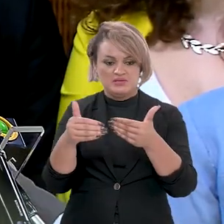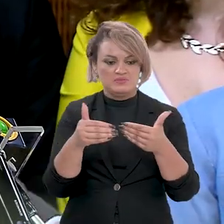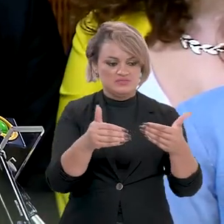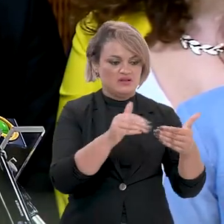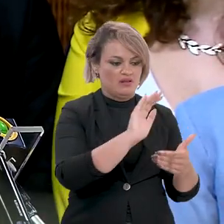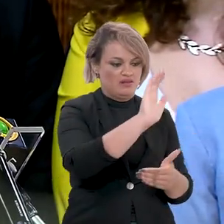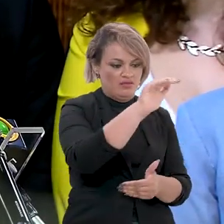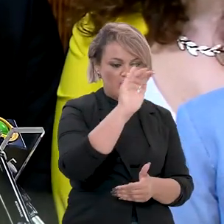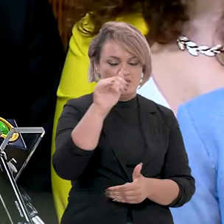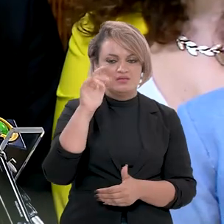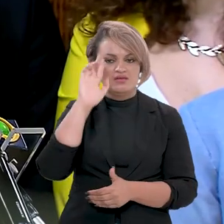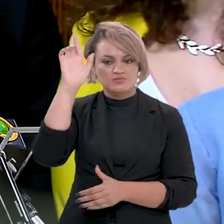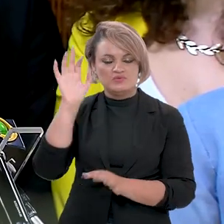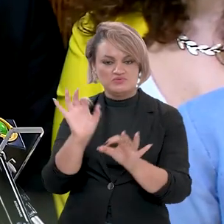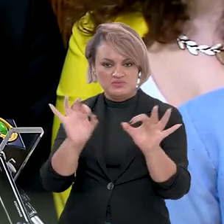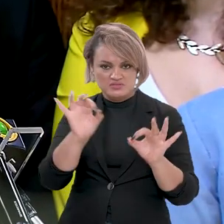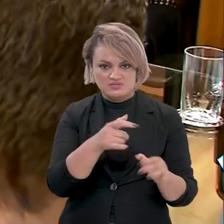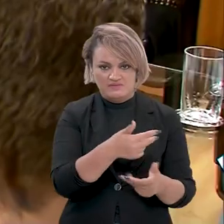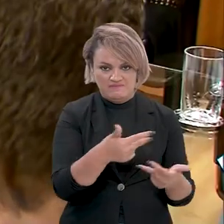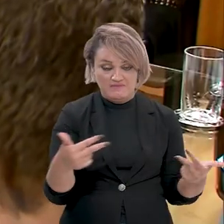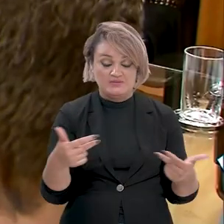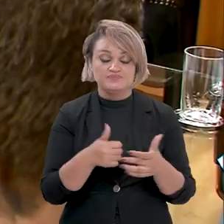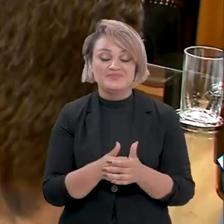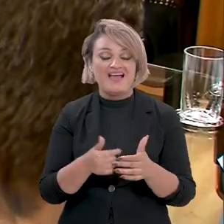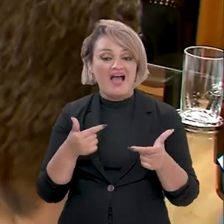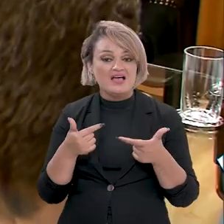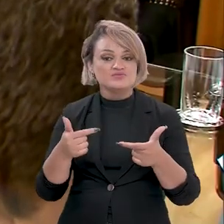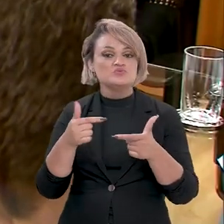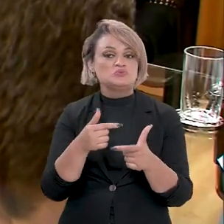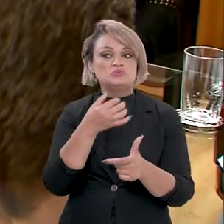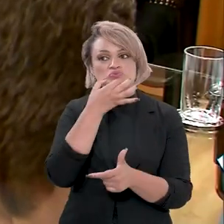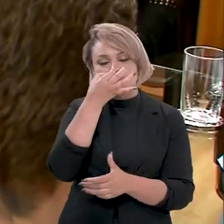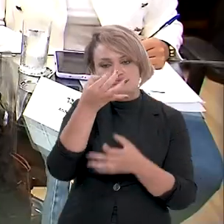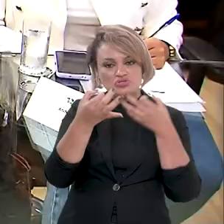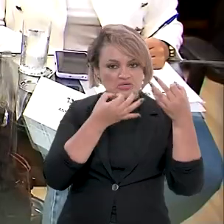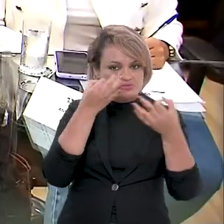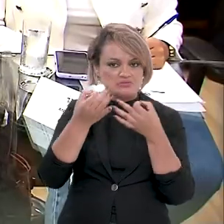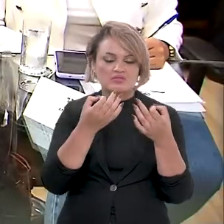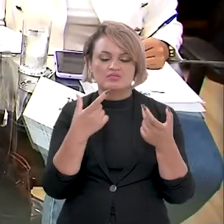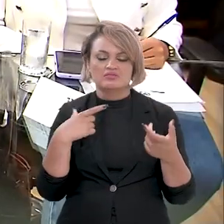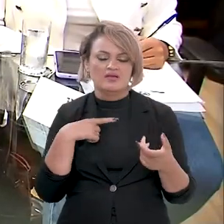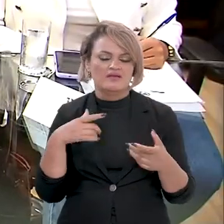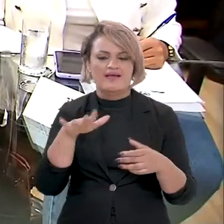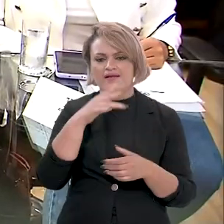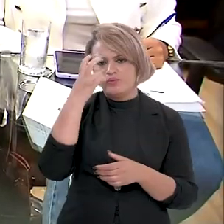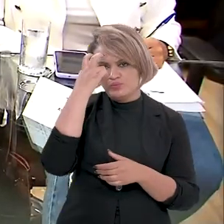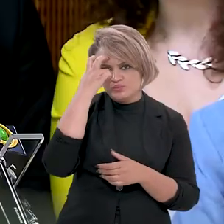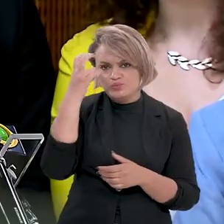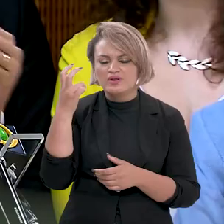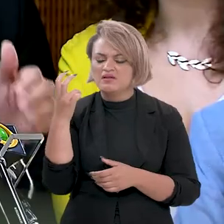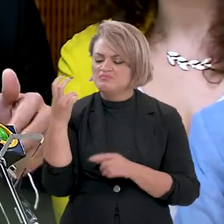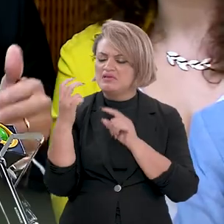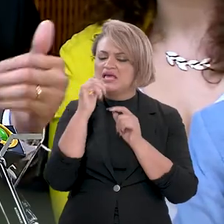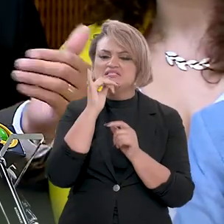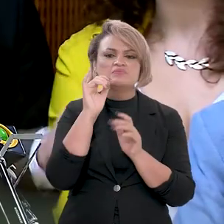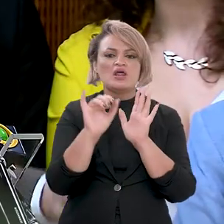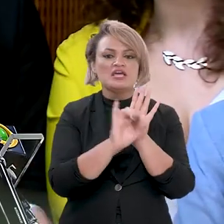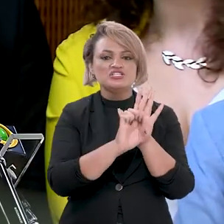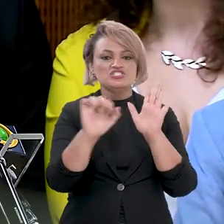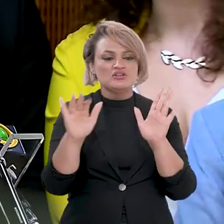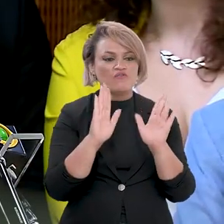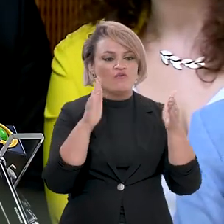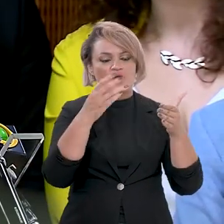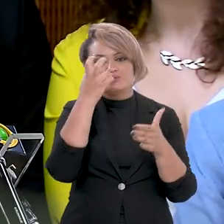para estar à frente dessa discussão. Várias ações importantes foram sugeridas, na área da cultura, que a gente possa lançar